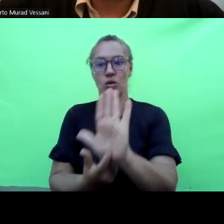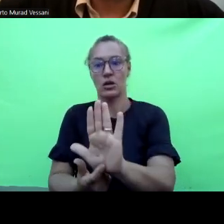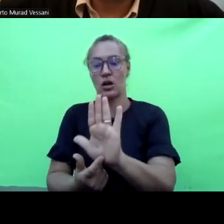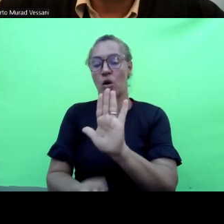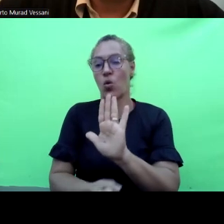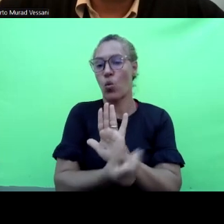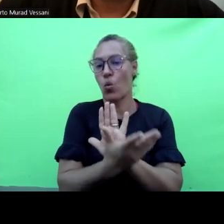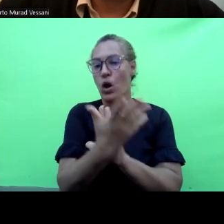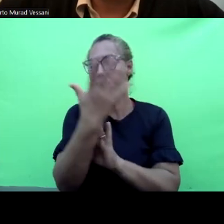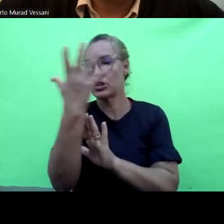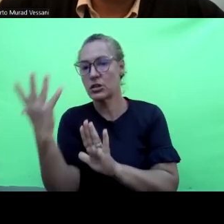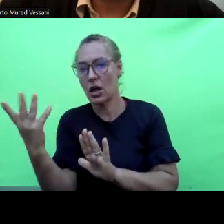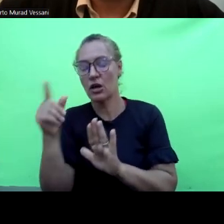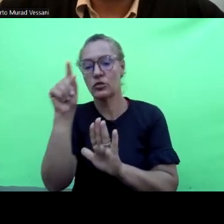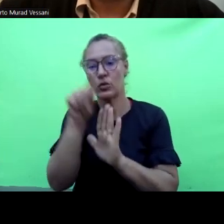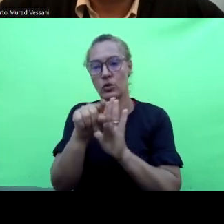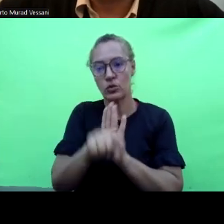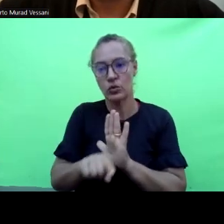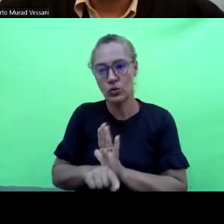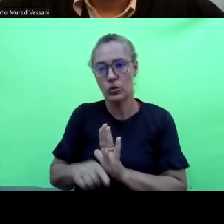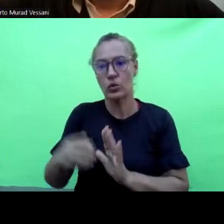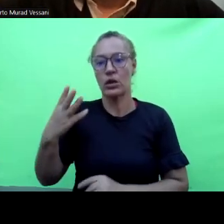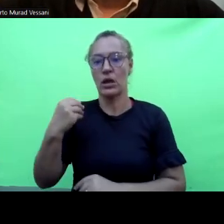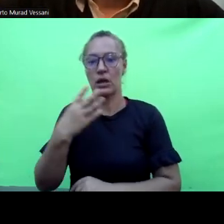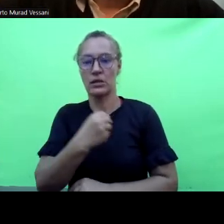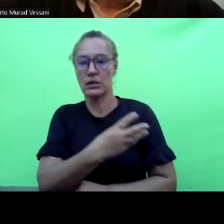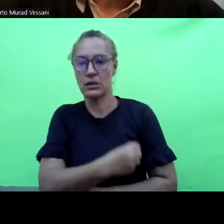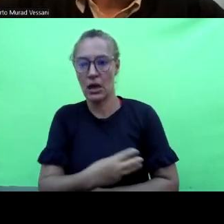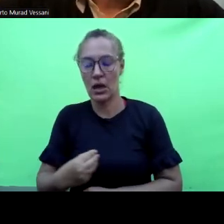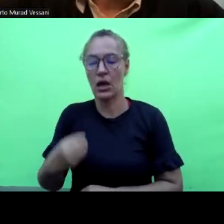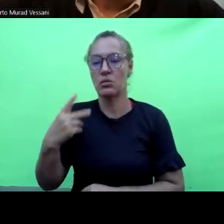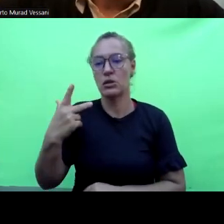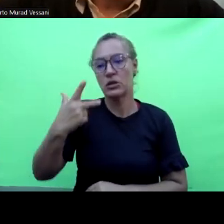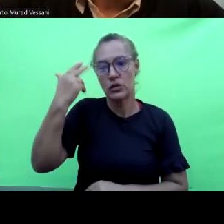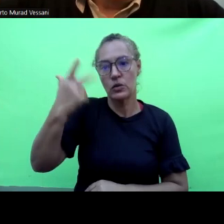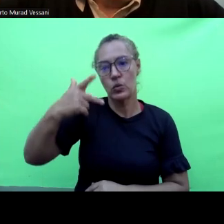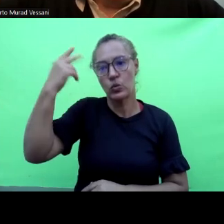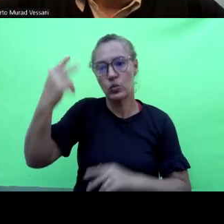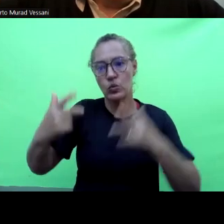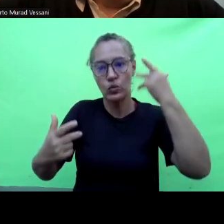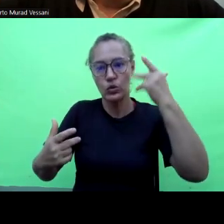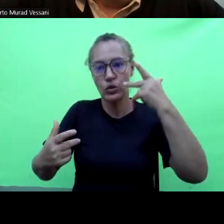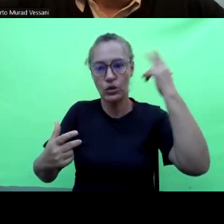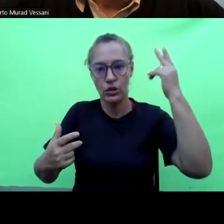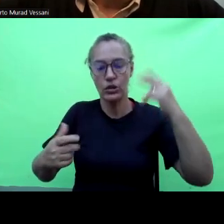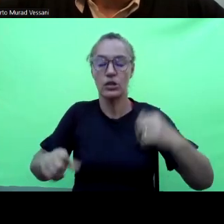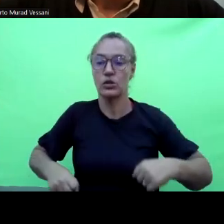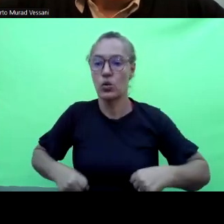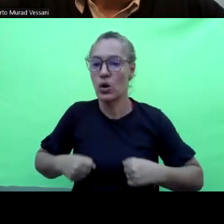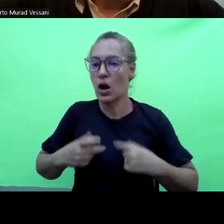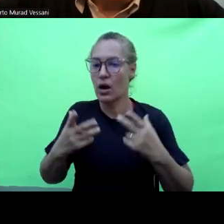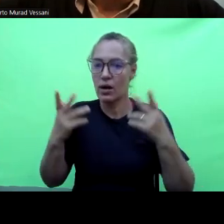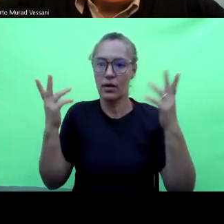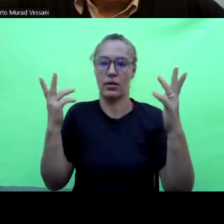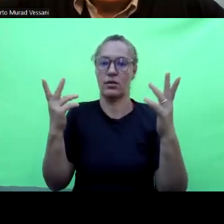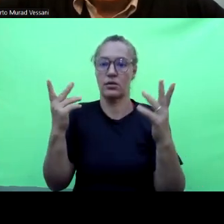de consultas, de exames, cirurgias e os gastos com isso, o quanto